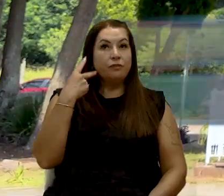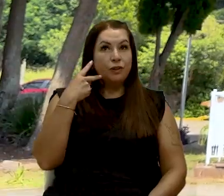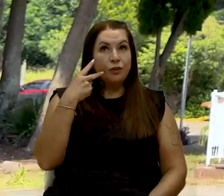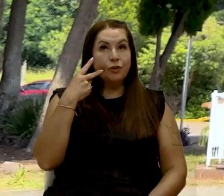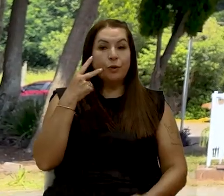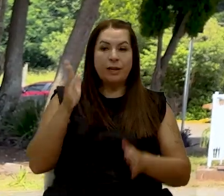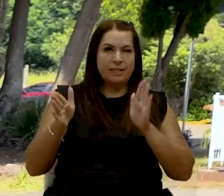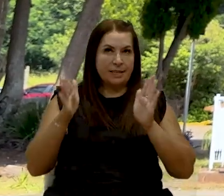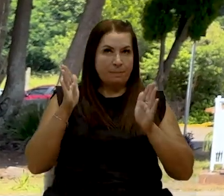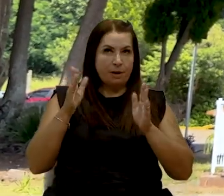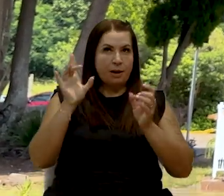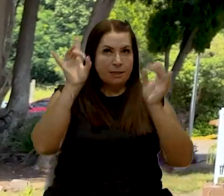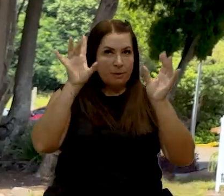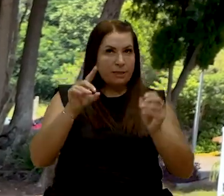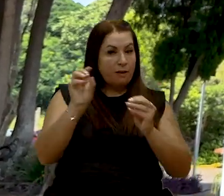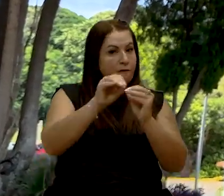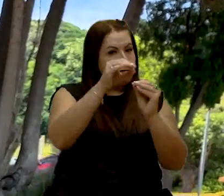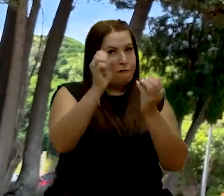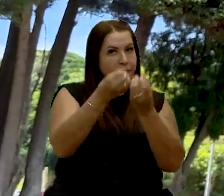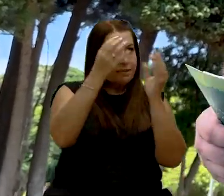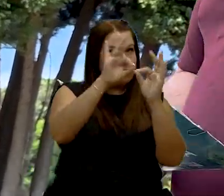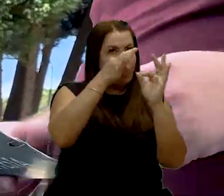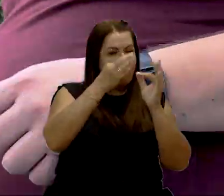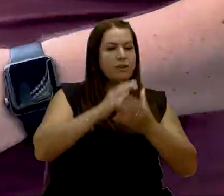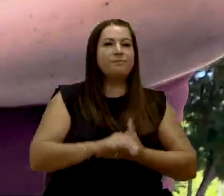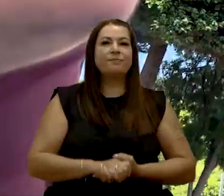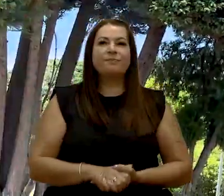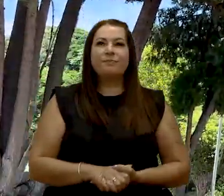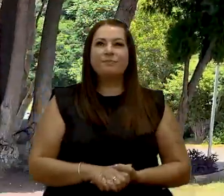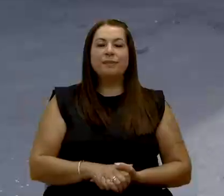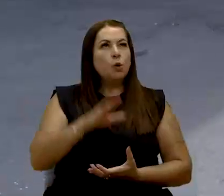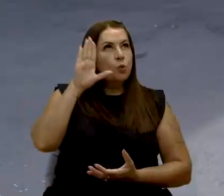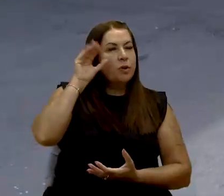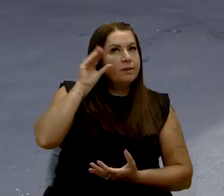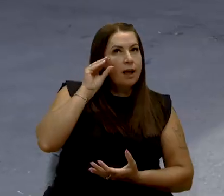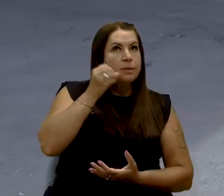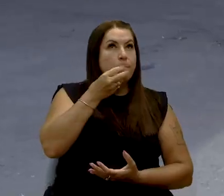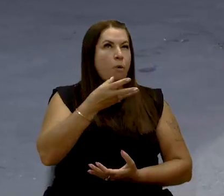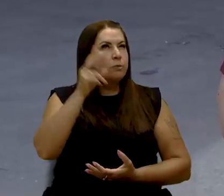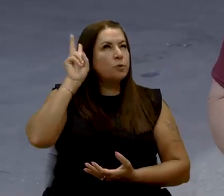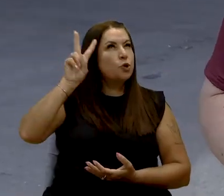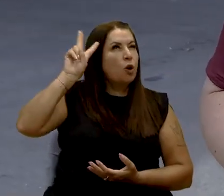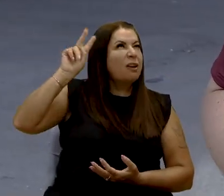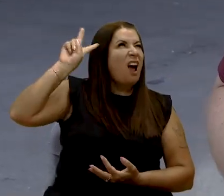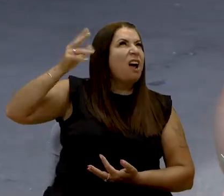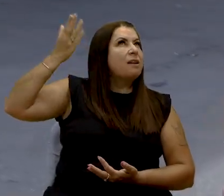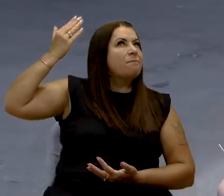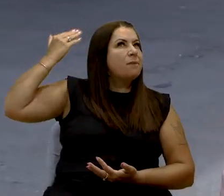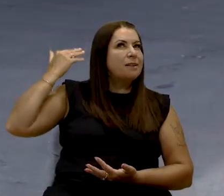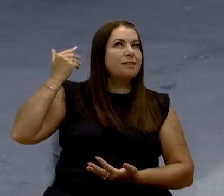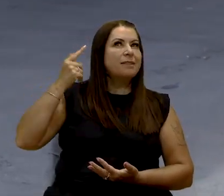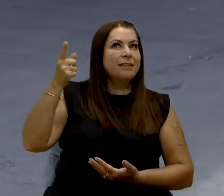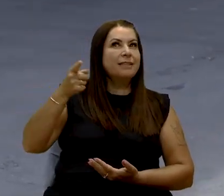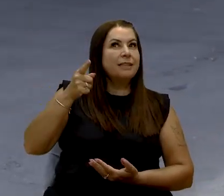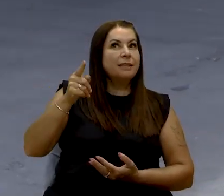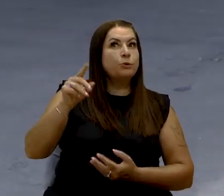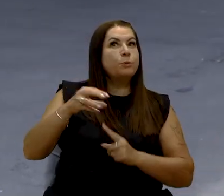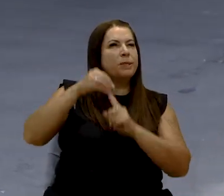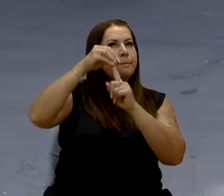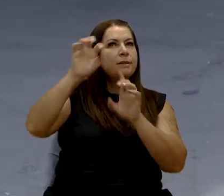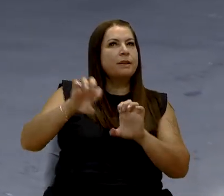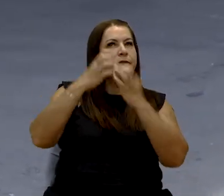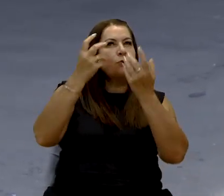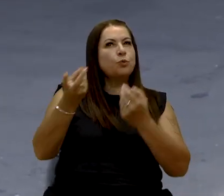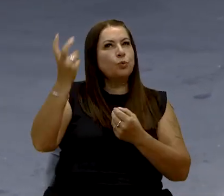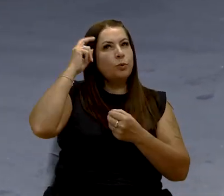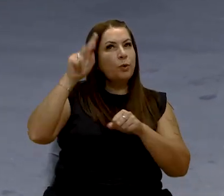O Fala Vereadora dessa temporada é especial Festa da Uva. Curiosidades, boas histórias e memórias deste que é um dos